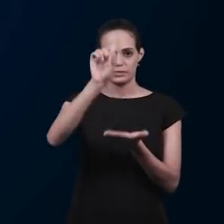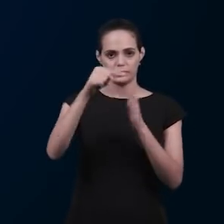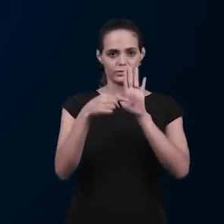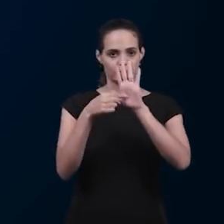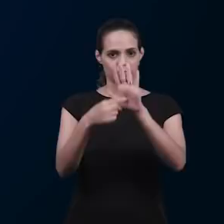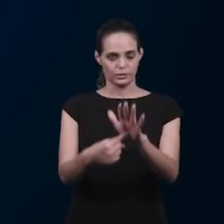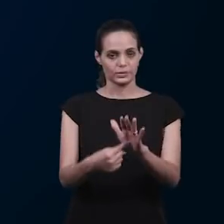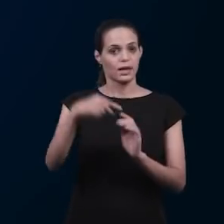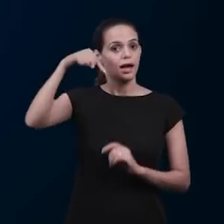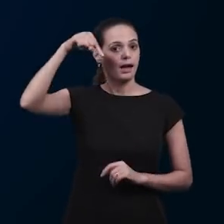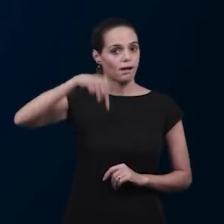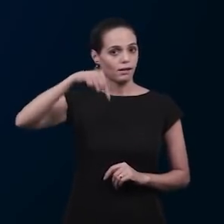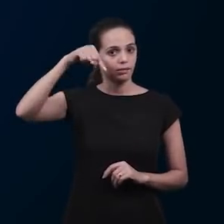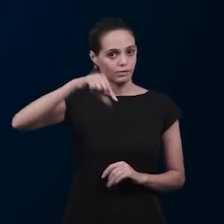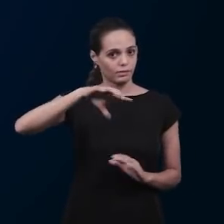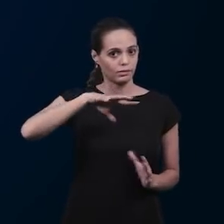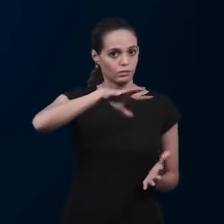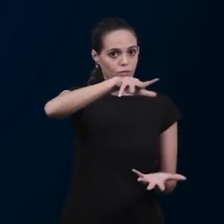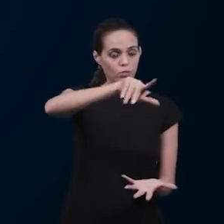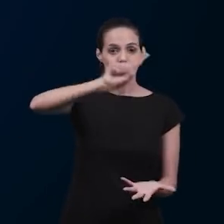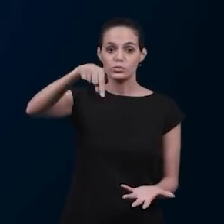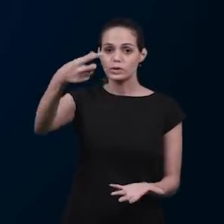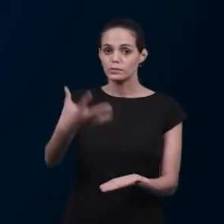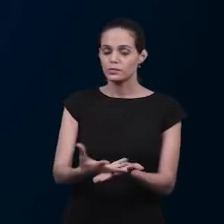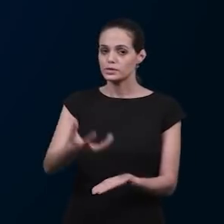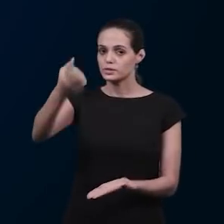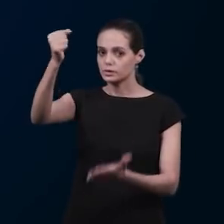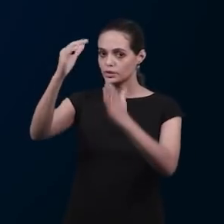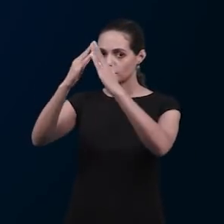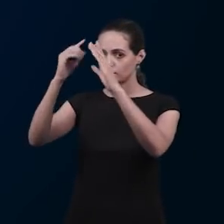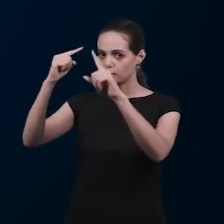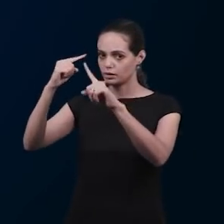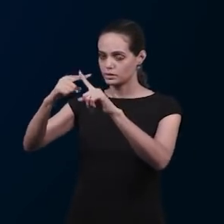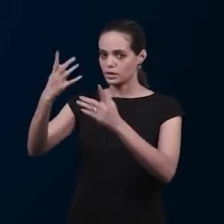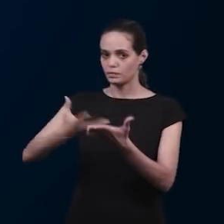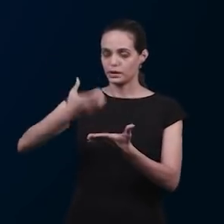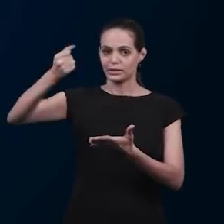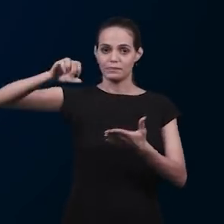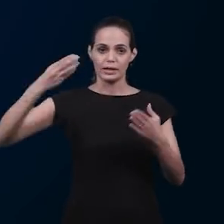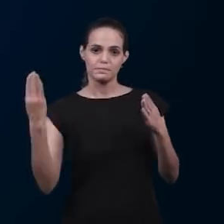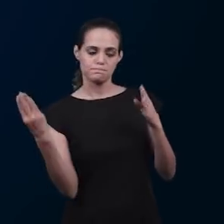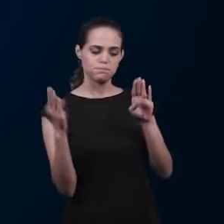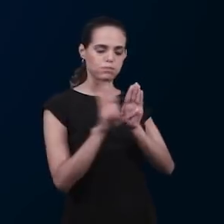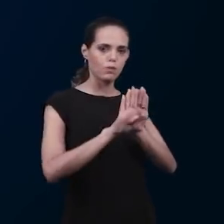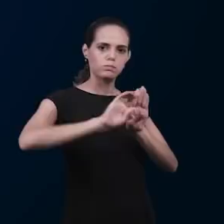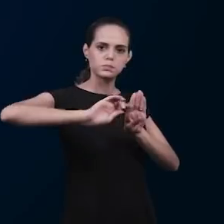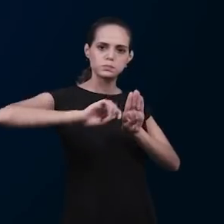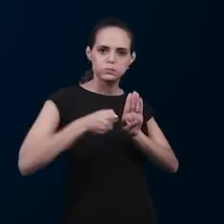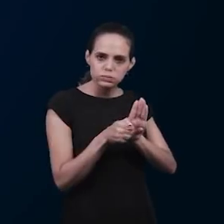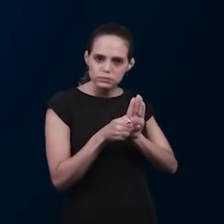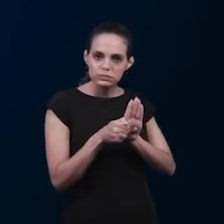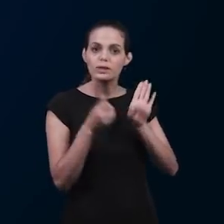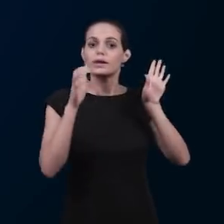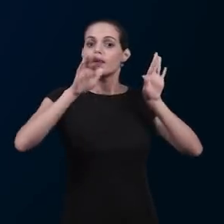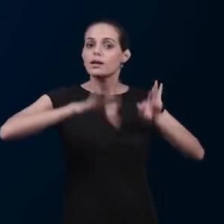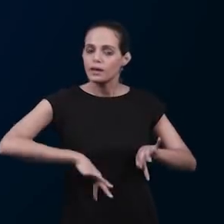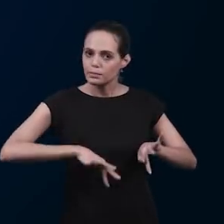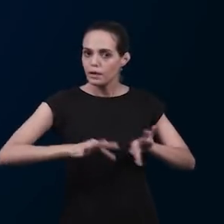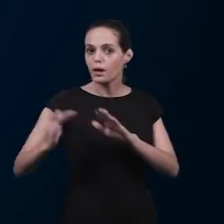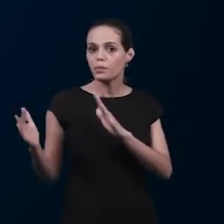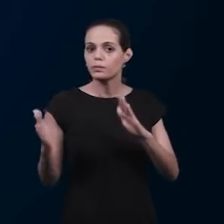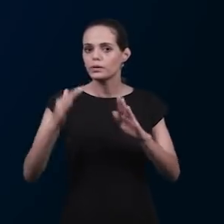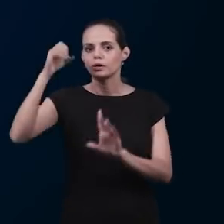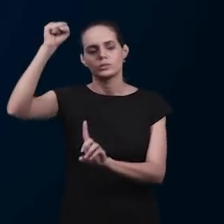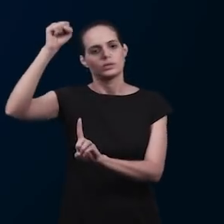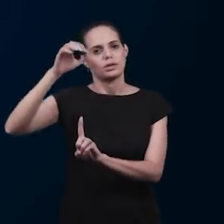de Deus diz que aqui nesta terra, após o arrebatamento da igreja, a porta estará fechada, se